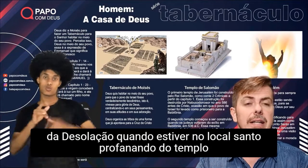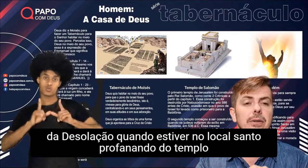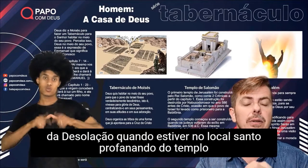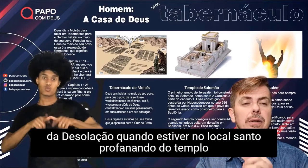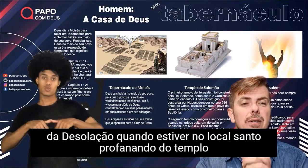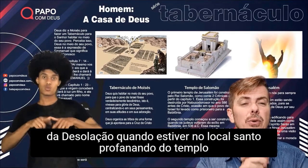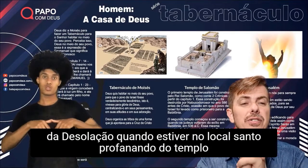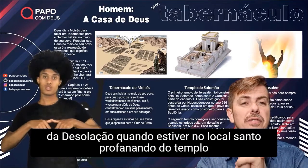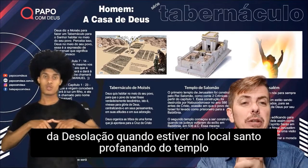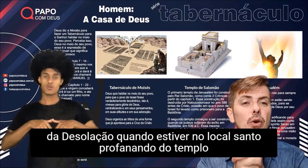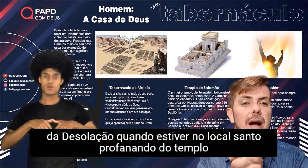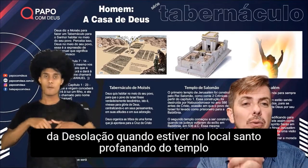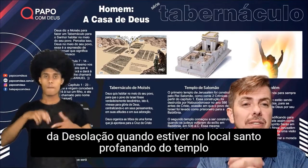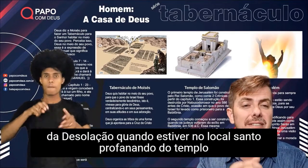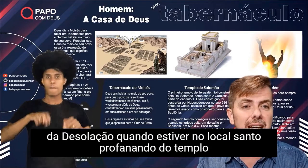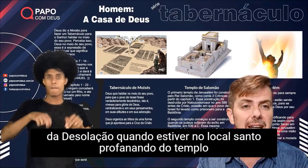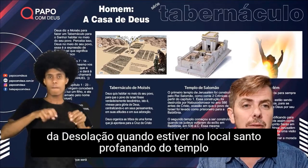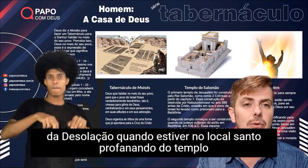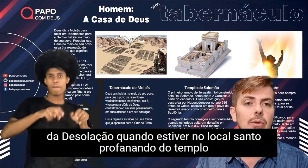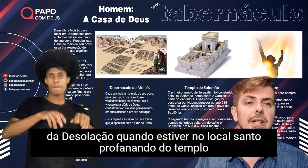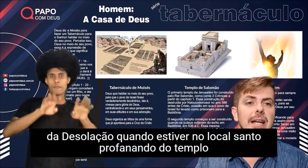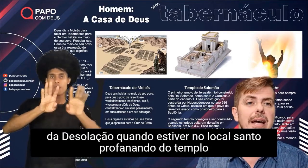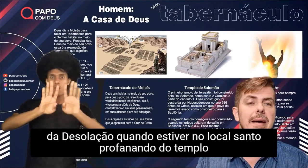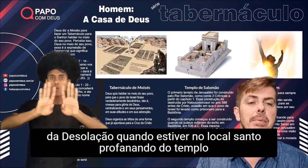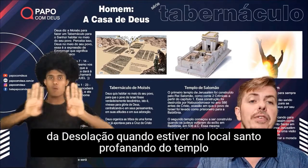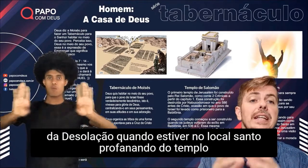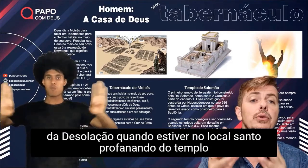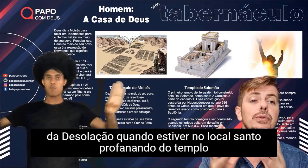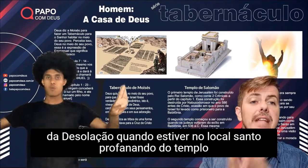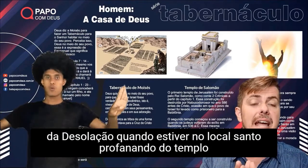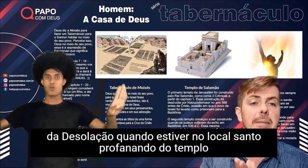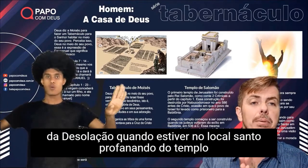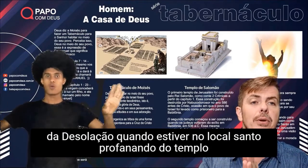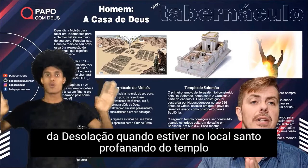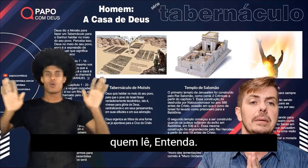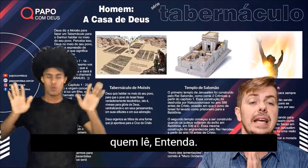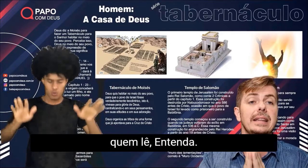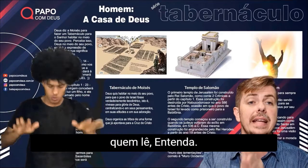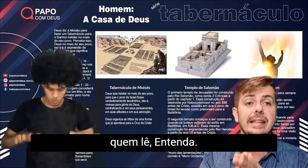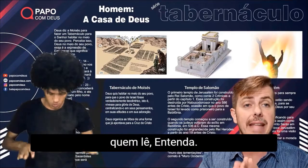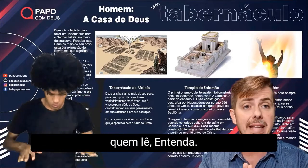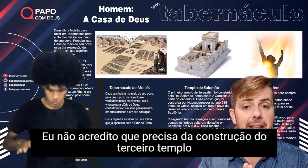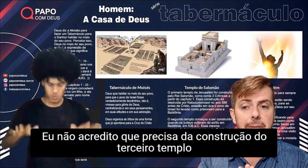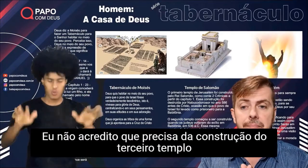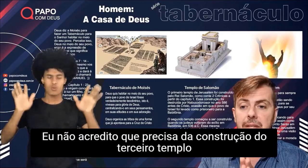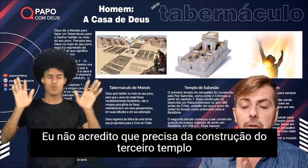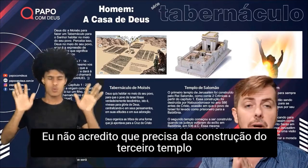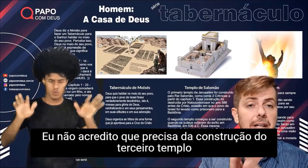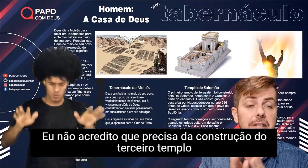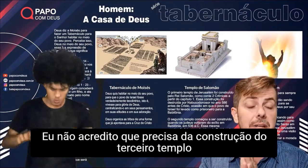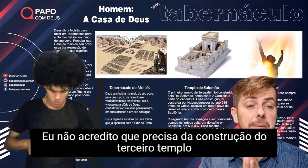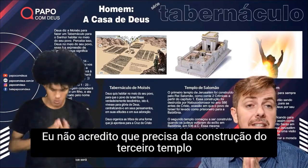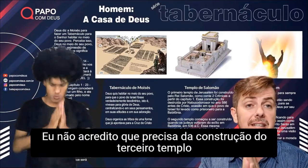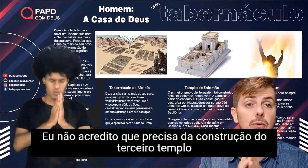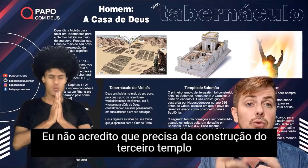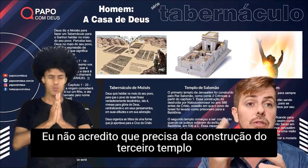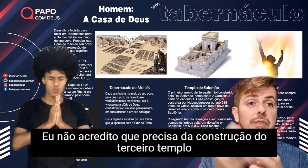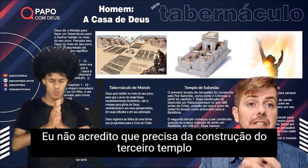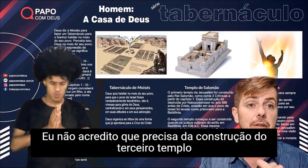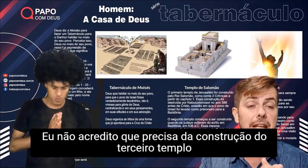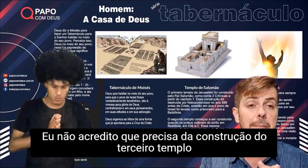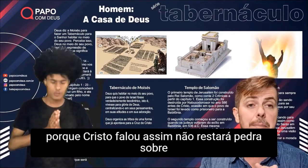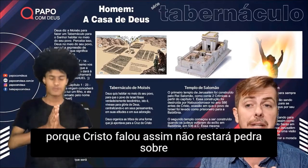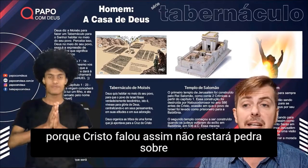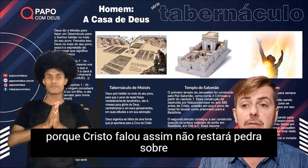desolação, que quando estiver no local santo, profanando o templo, quem lê entenda. Eu não acredito que precisa da